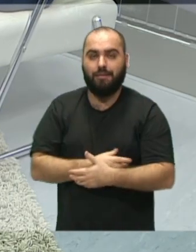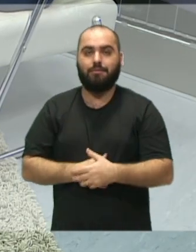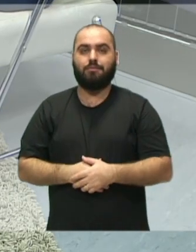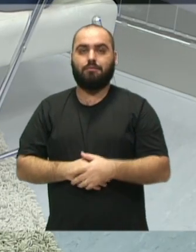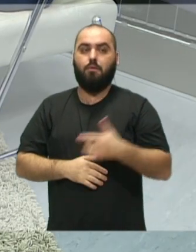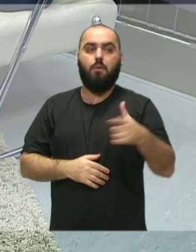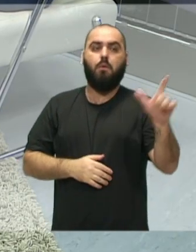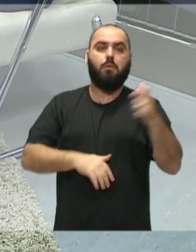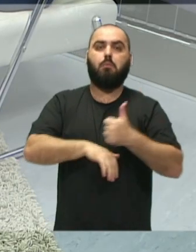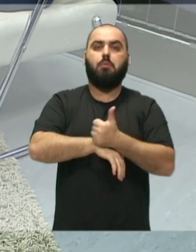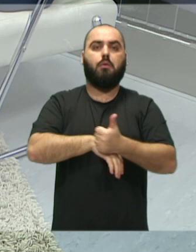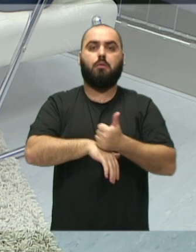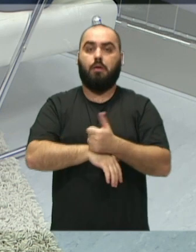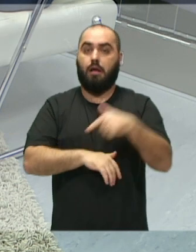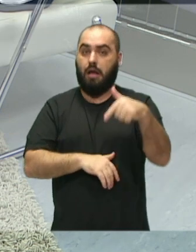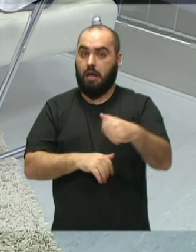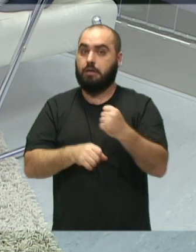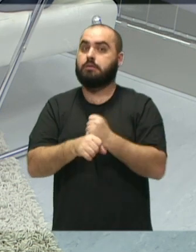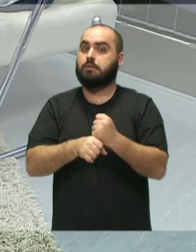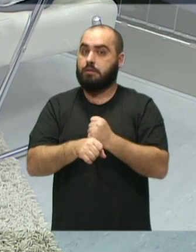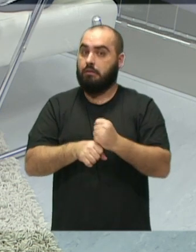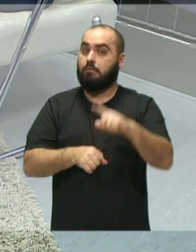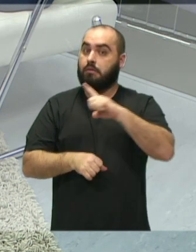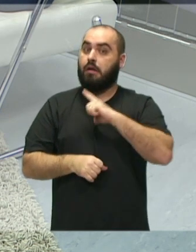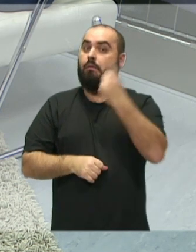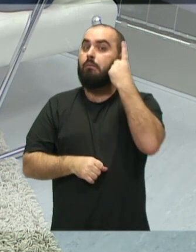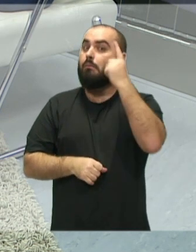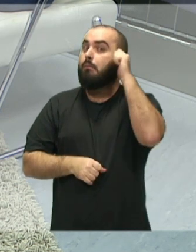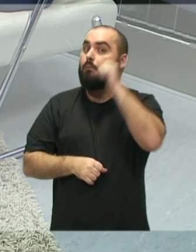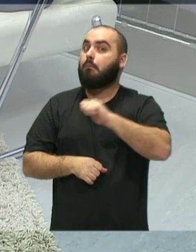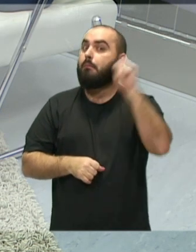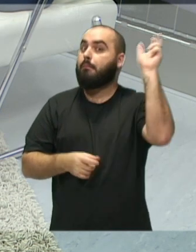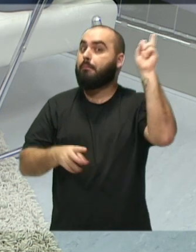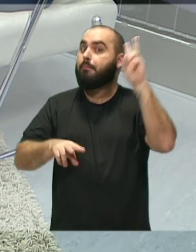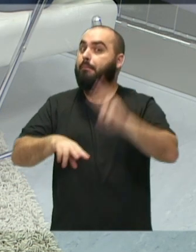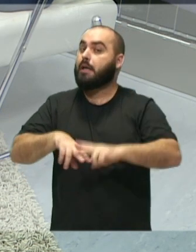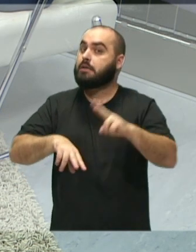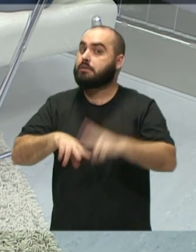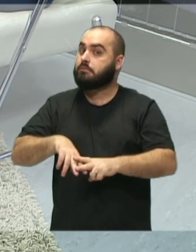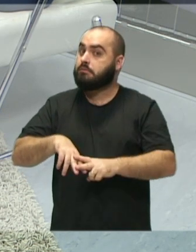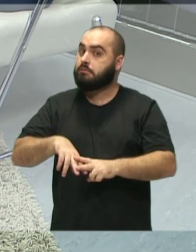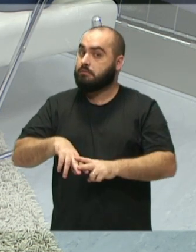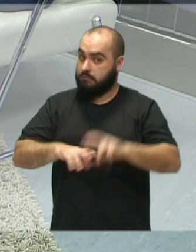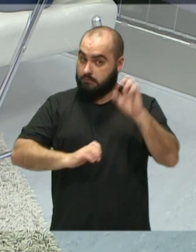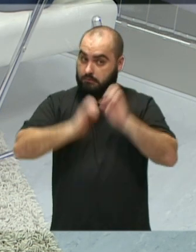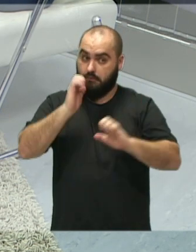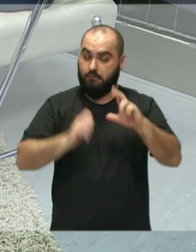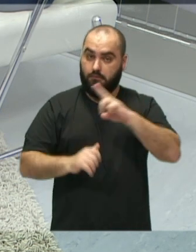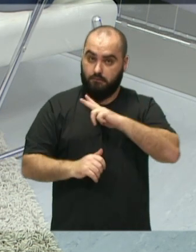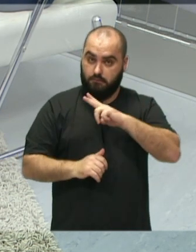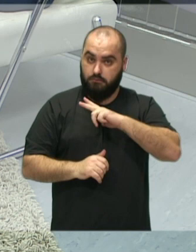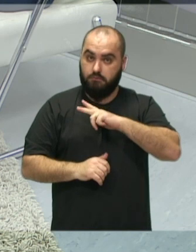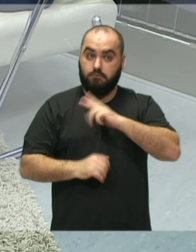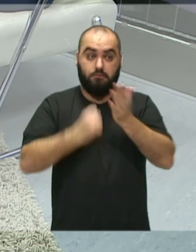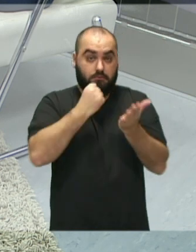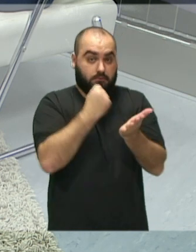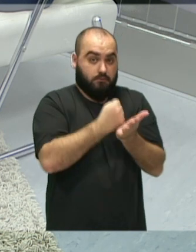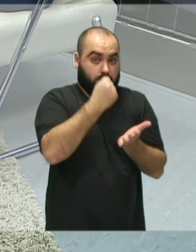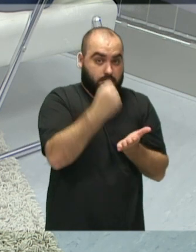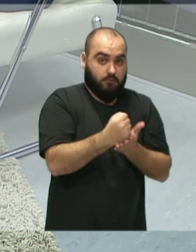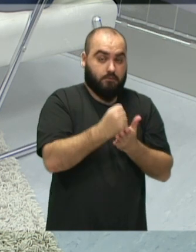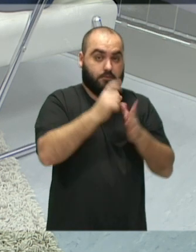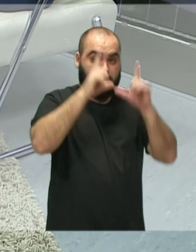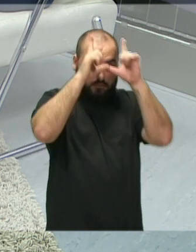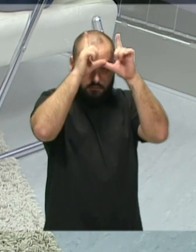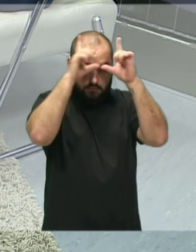profissionais, porque ainda esse ano saiu uma presa. Saiu uma moça presa, que era terceirizada, estava ali contratada para ser técnica